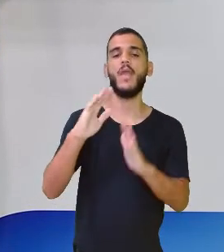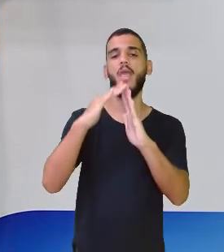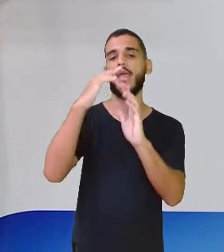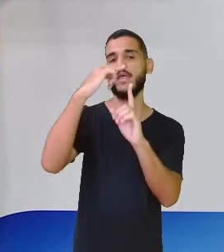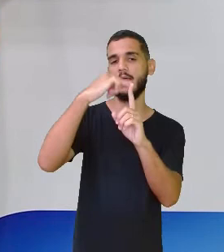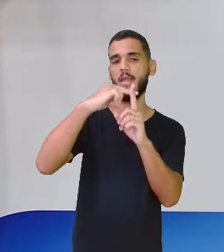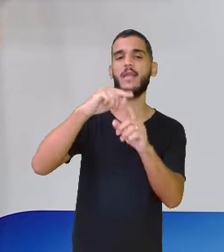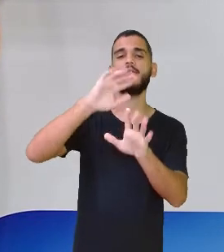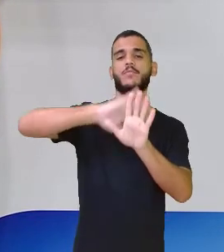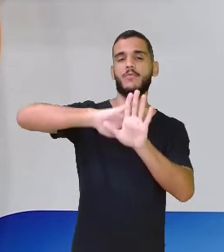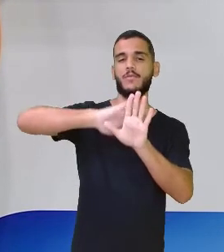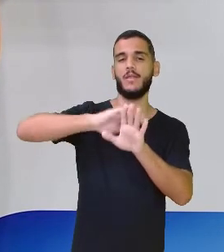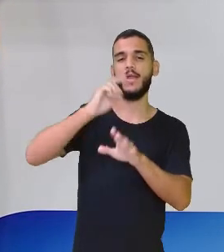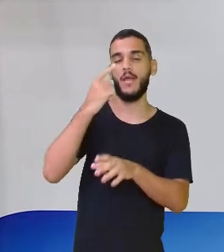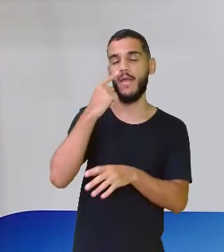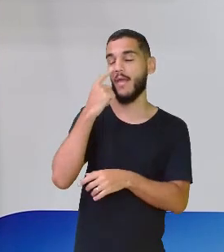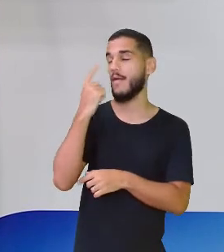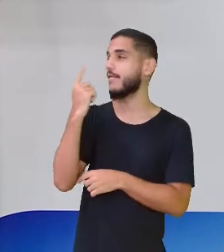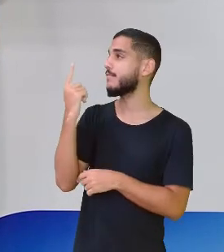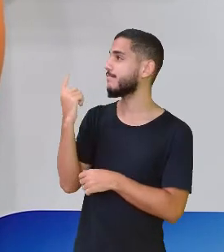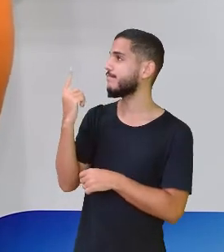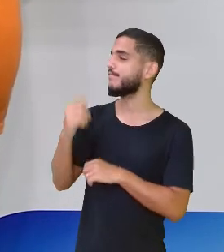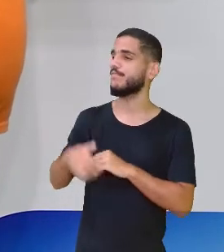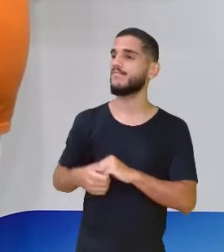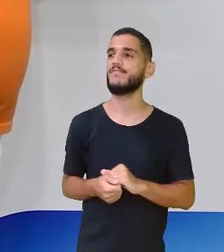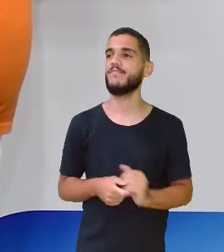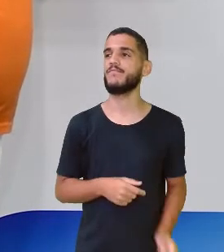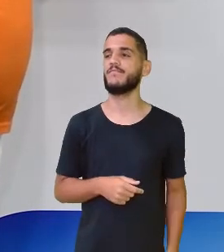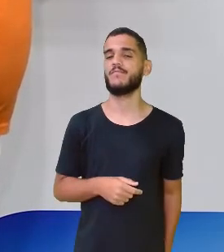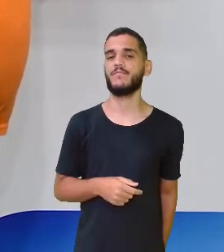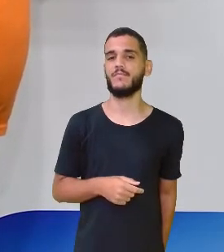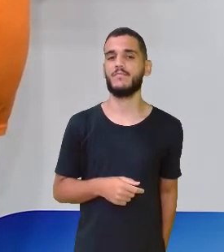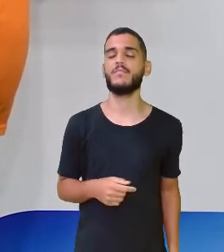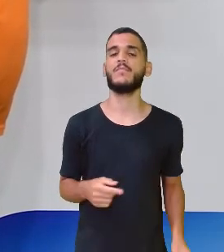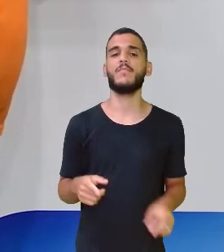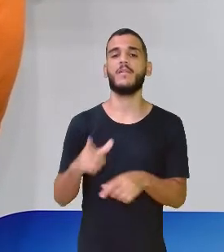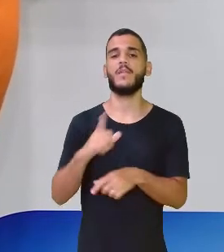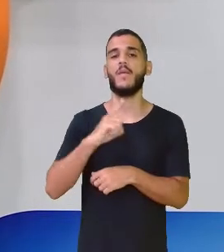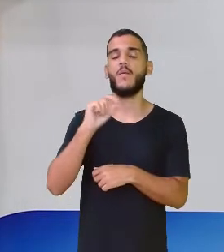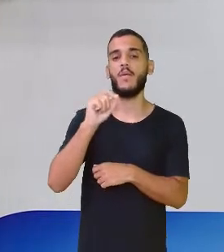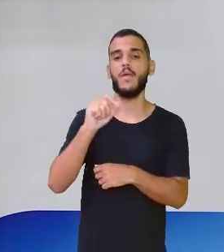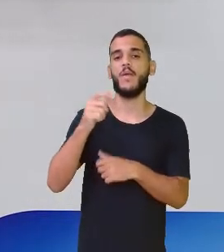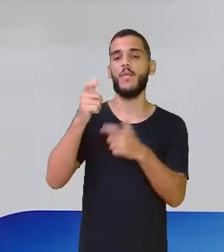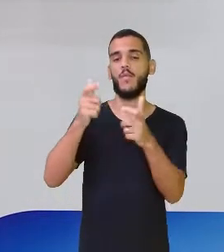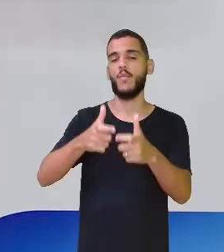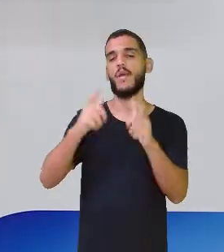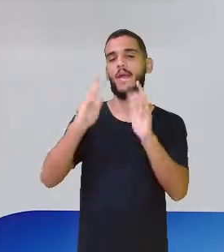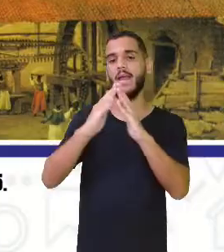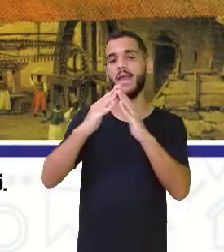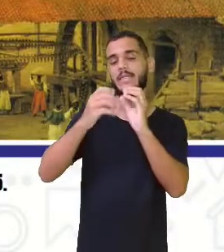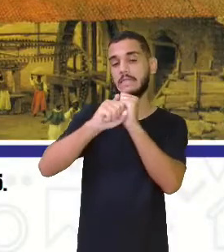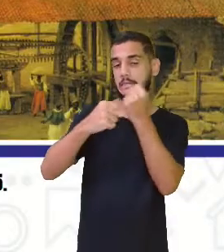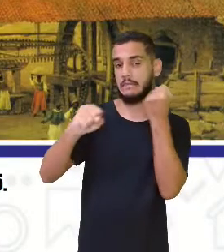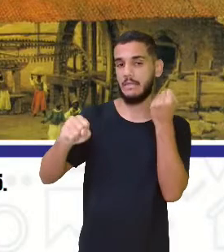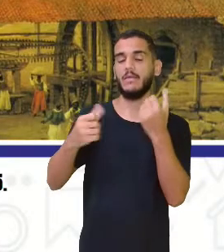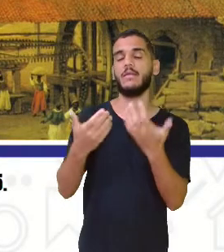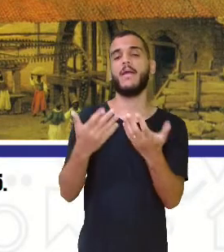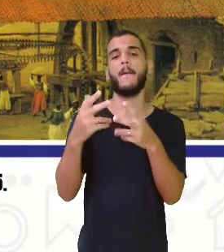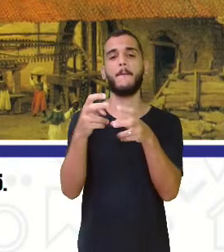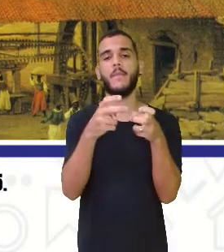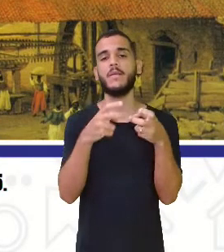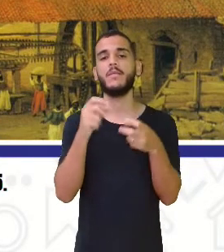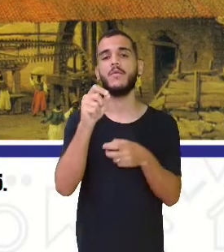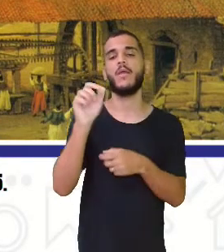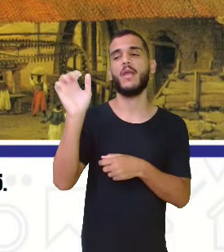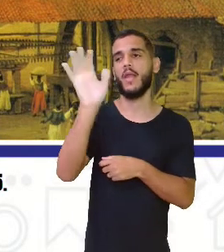capela, a capela católica. Aqui é o que a gente chamaria de casa grande. Então, por que é que a gente observa essa